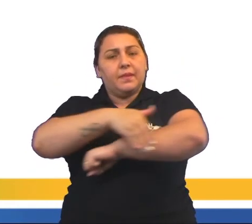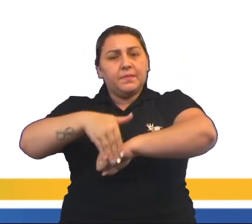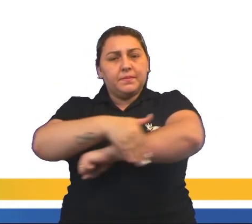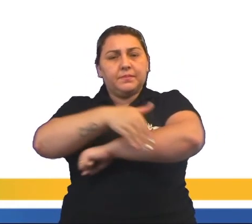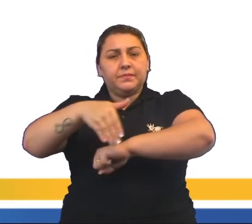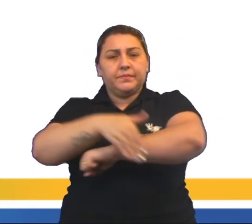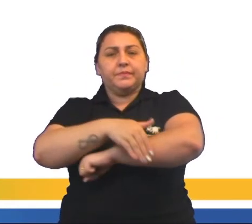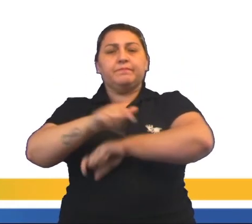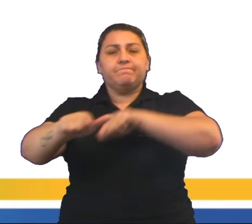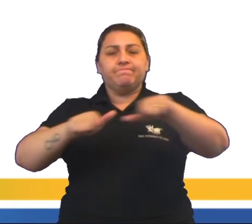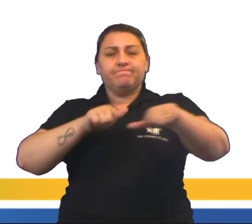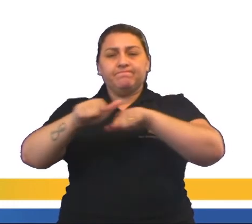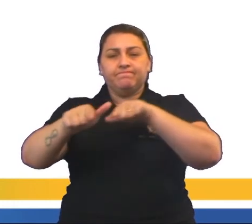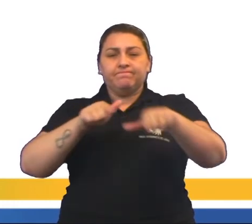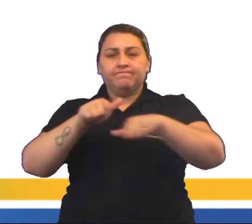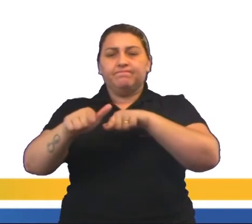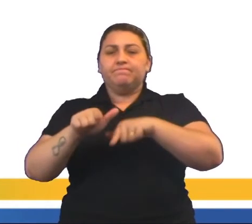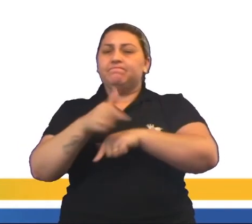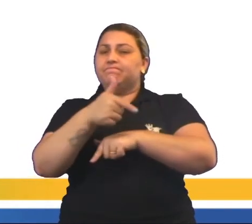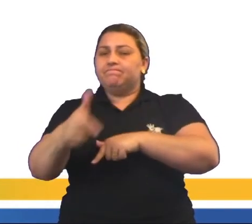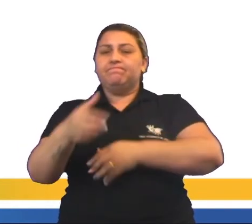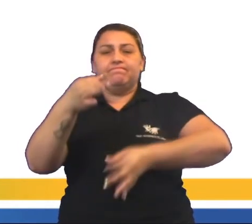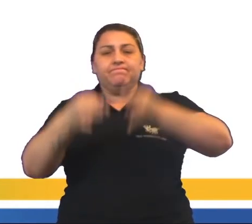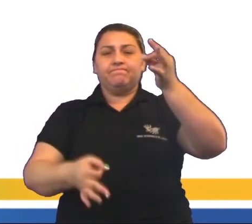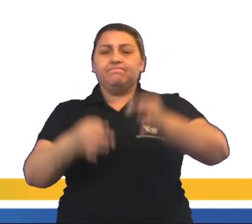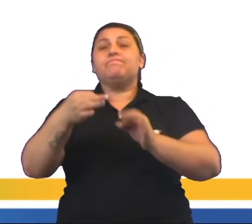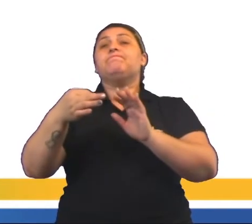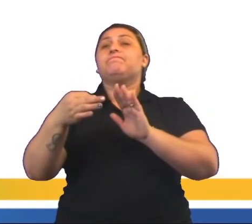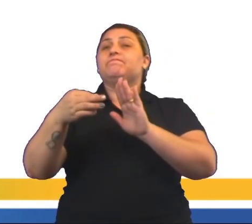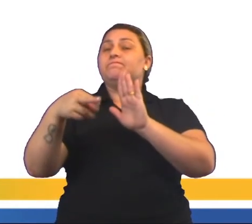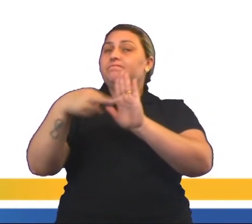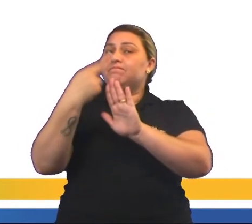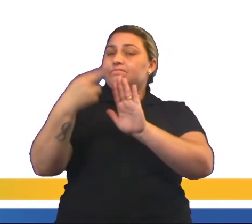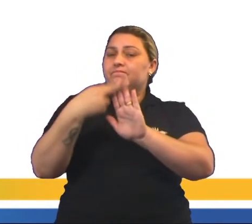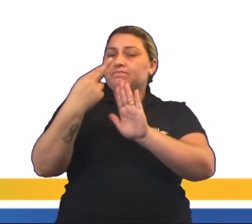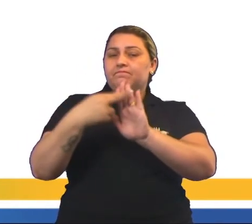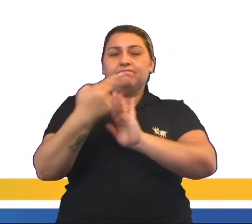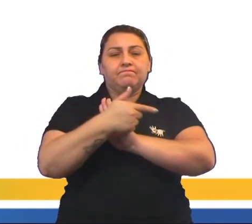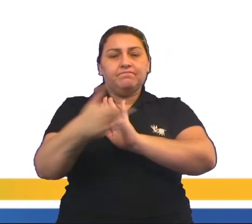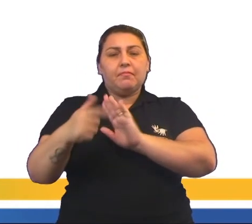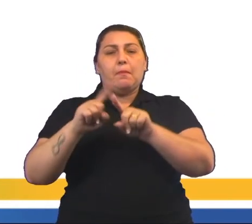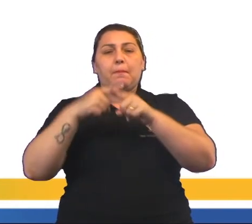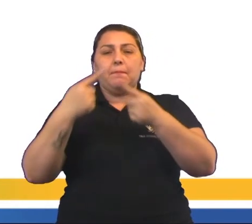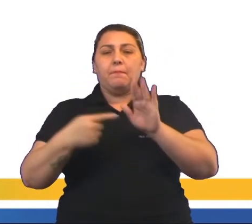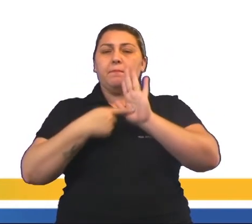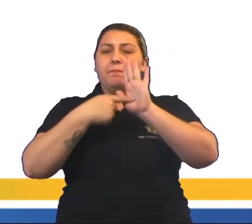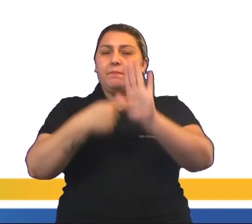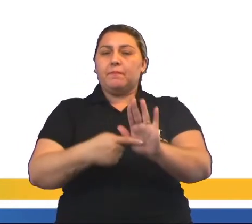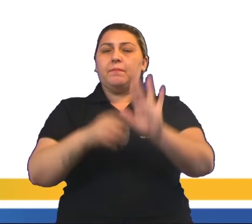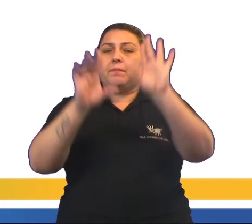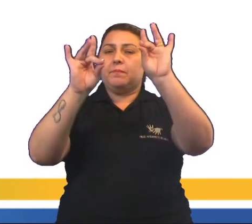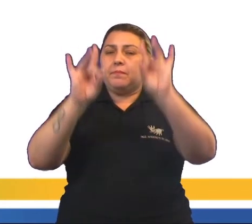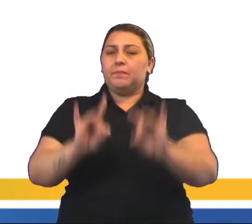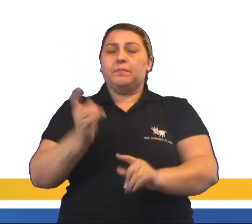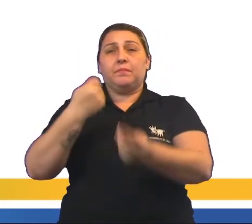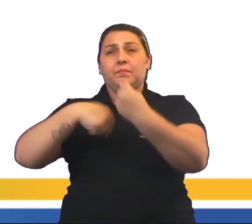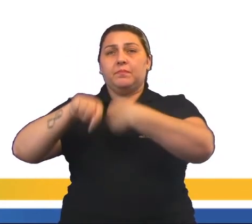ambulantes são trabalhadores que não estão juridicamente regulamentados, mas que revelam